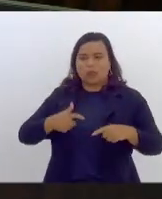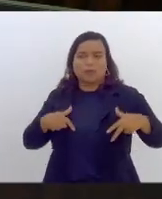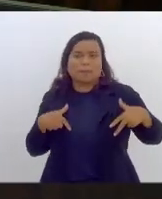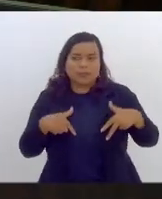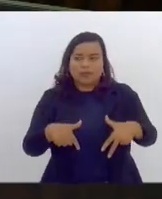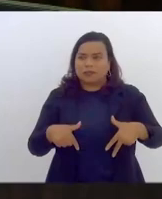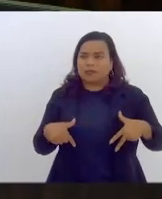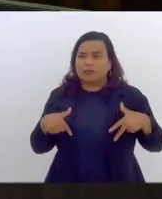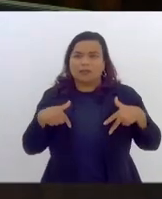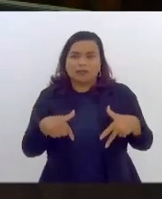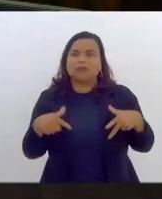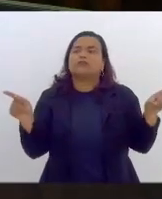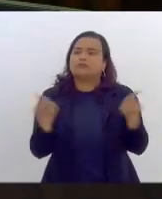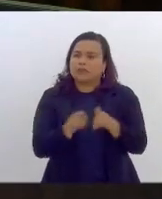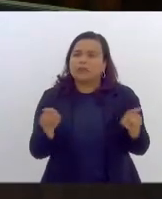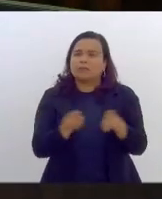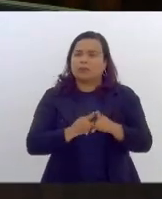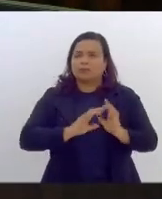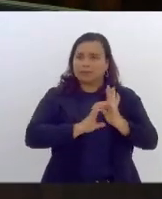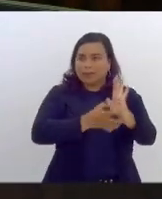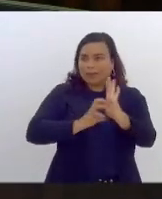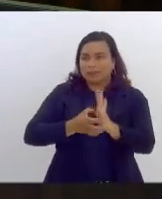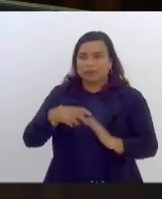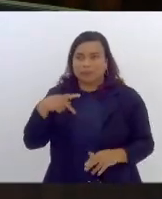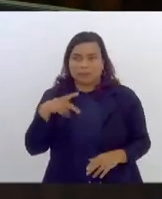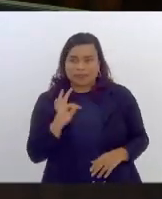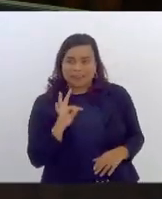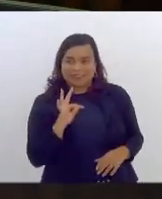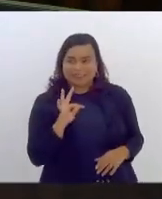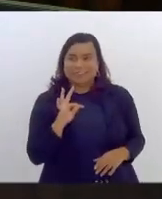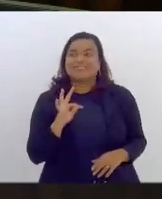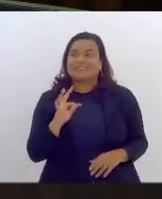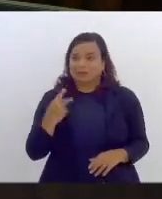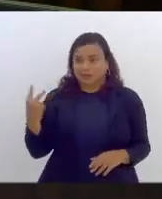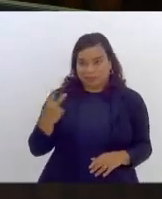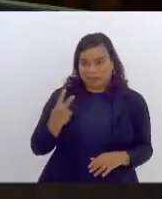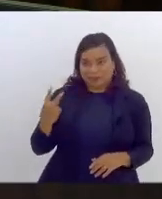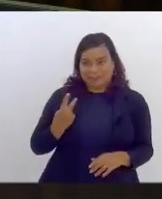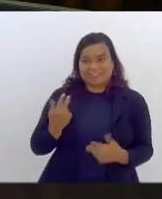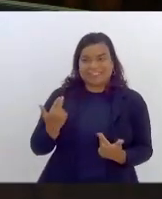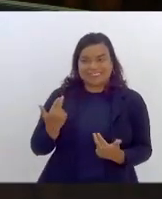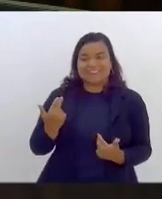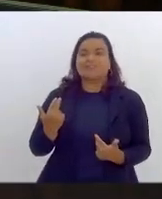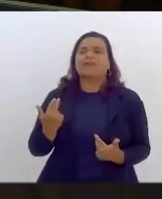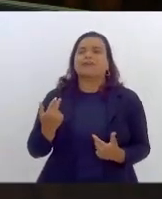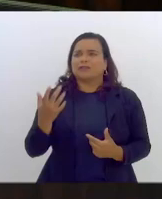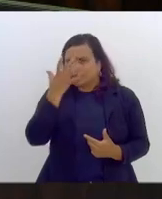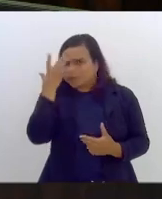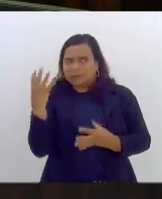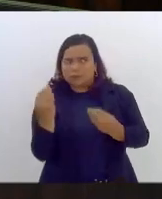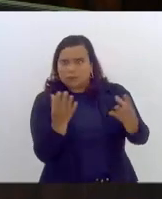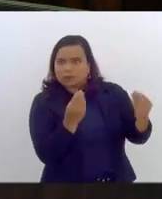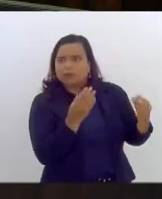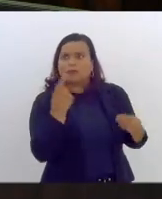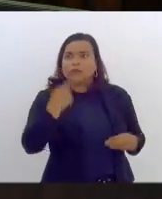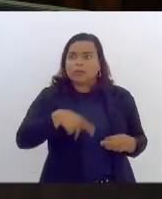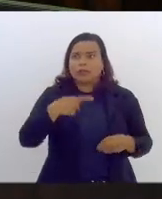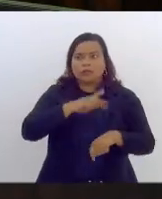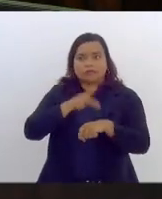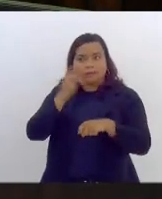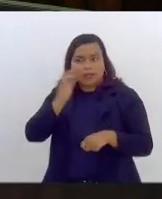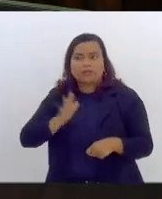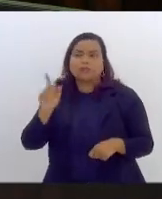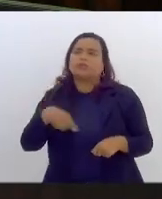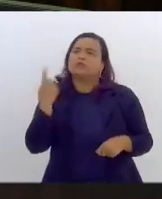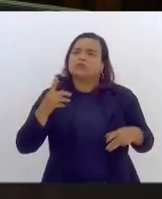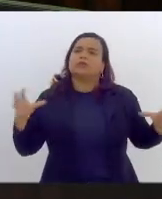militante também do Partido dos Trabalhadores, nós duas e muita gente desse país, nós estamos